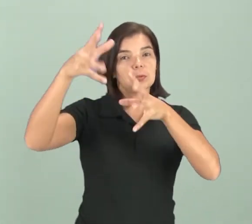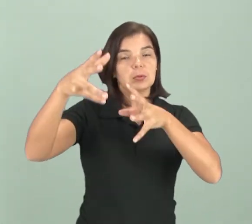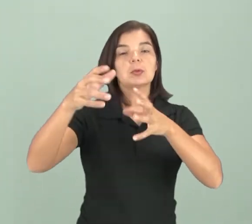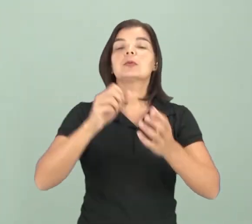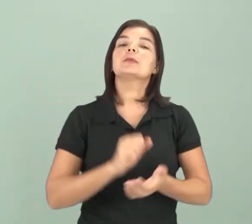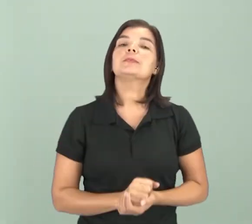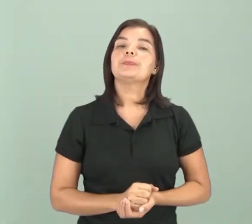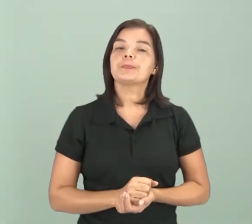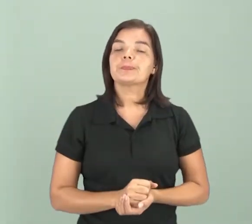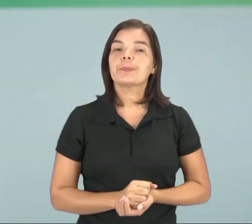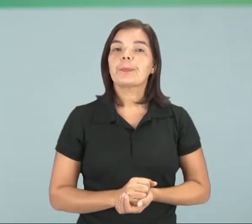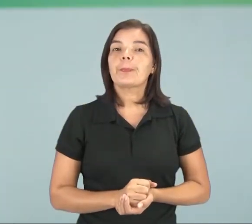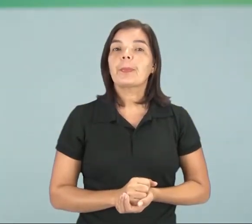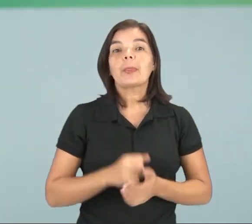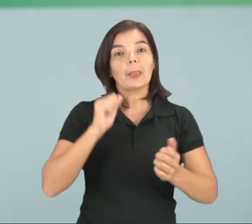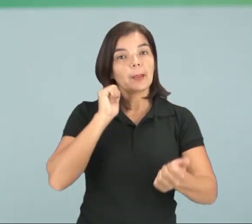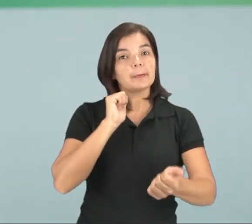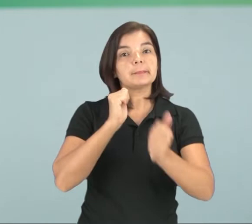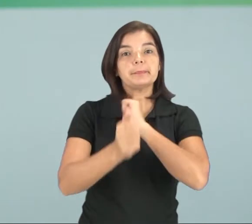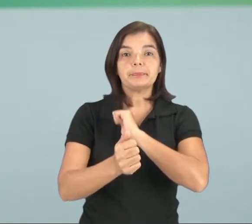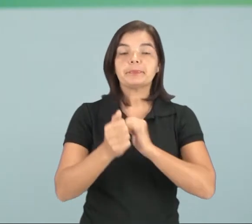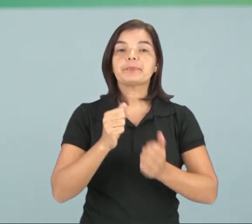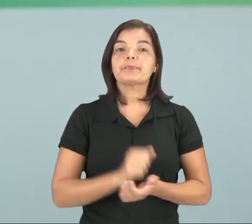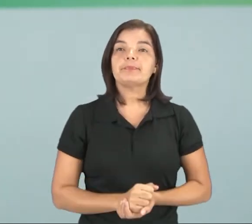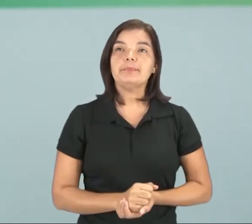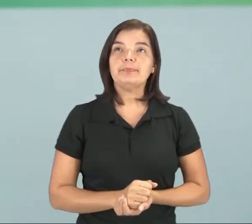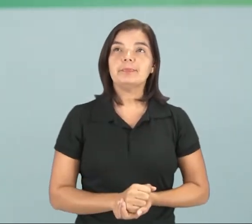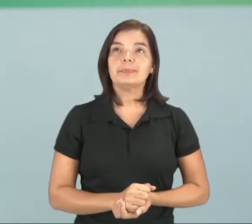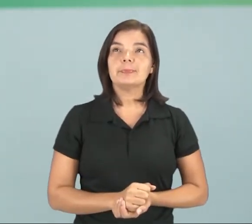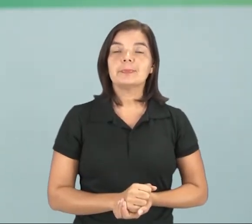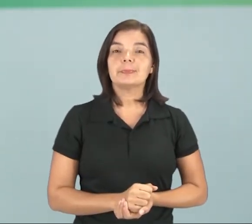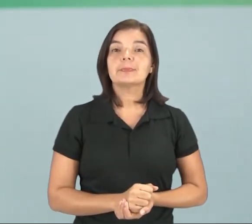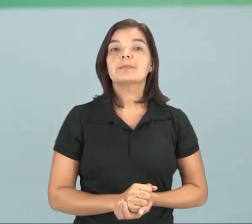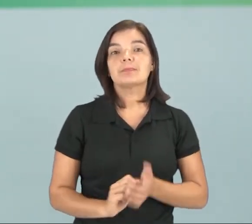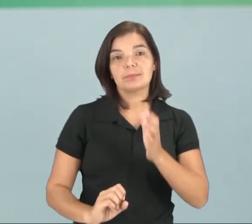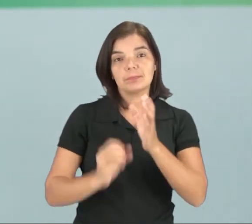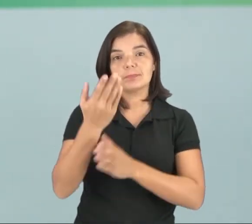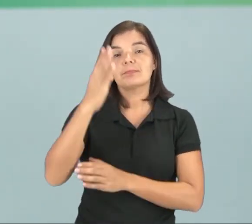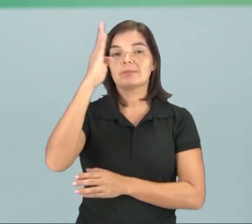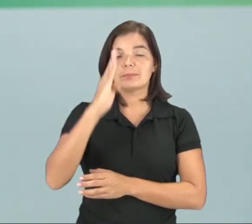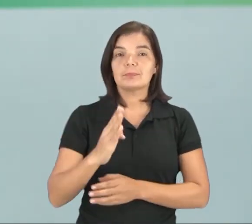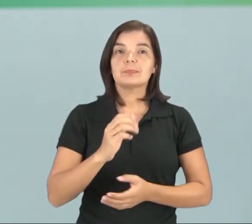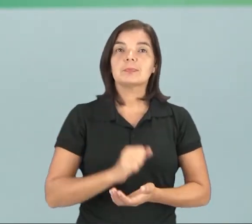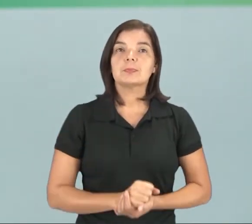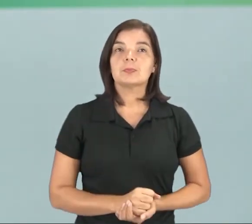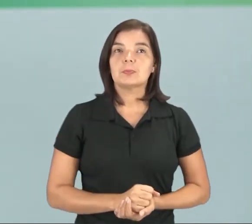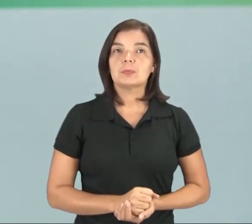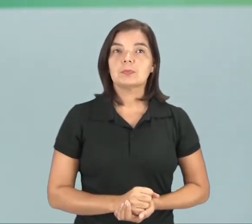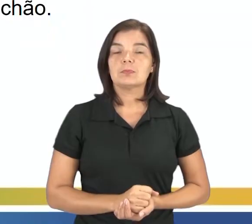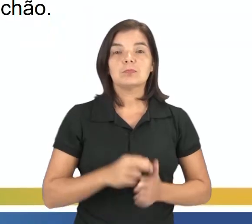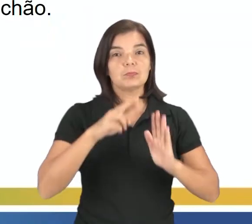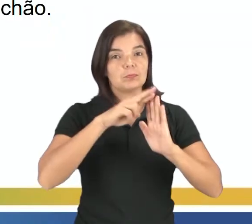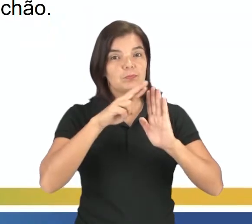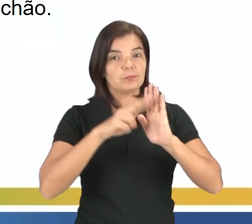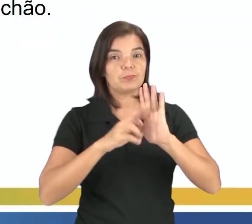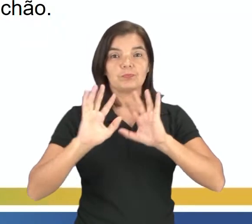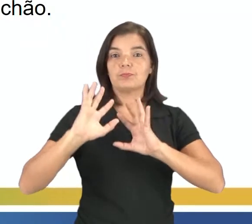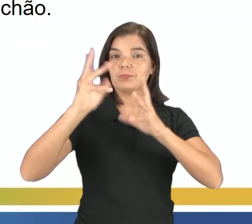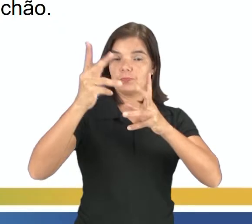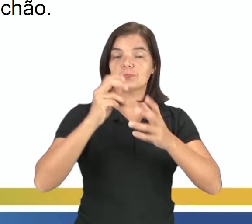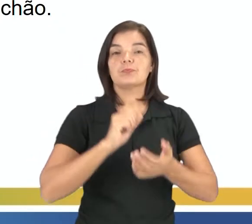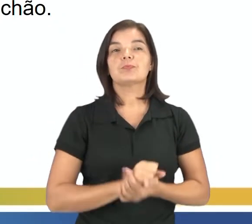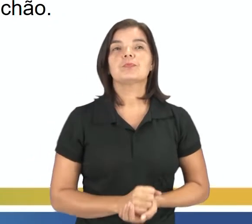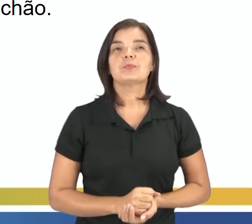um dos esportes mais realizados no Brasil, né? Regras do basquete. O